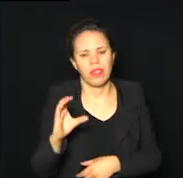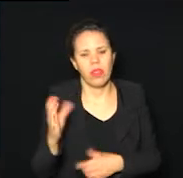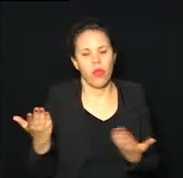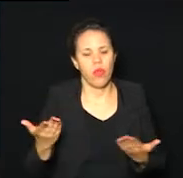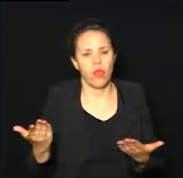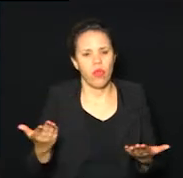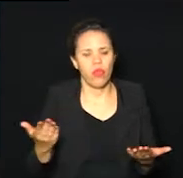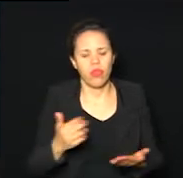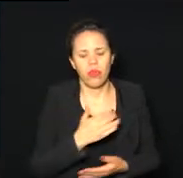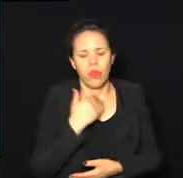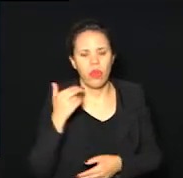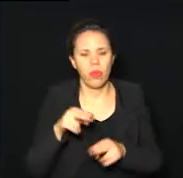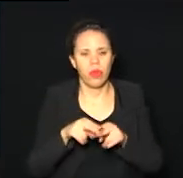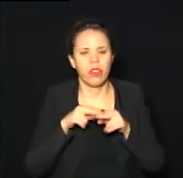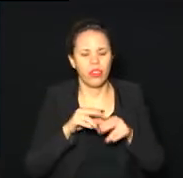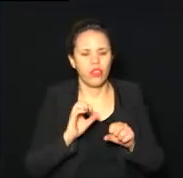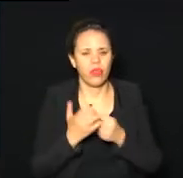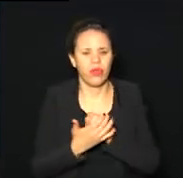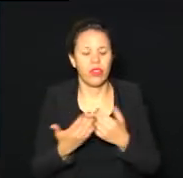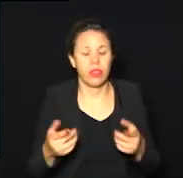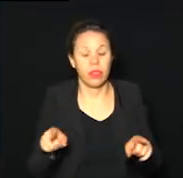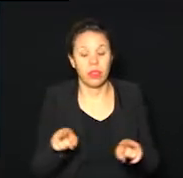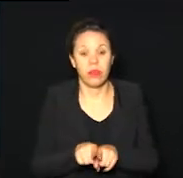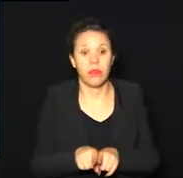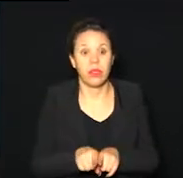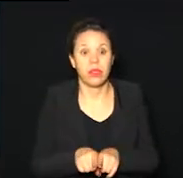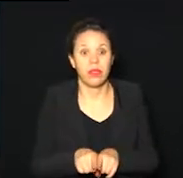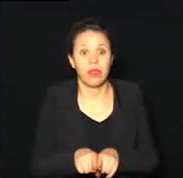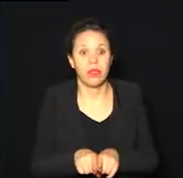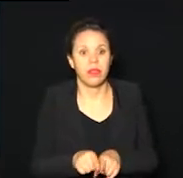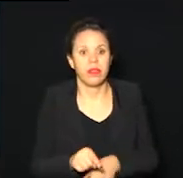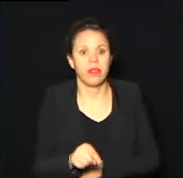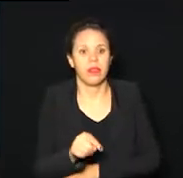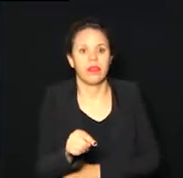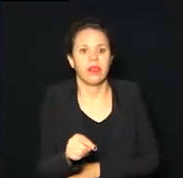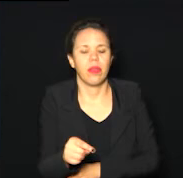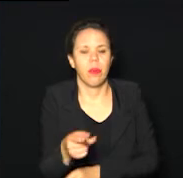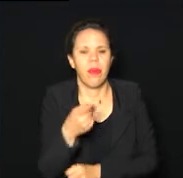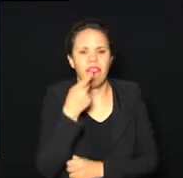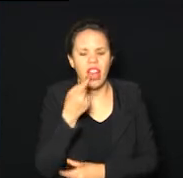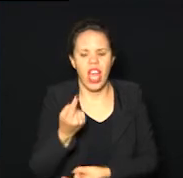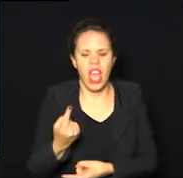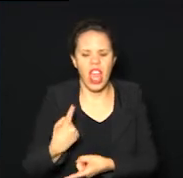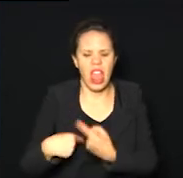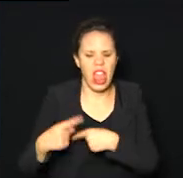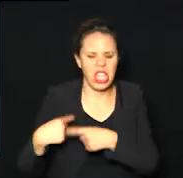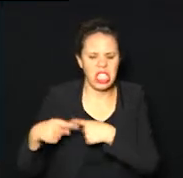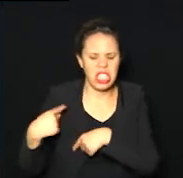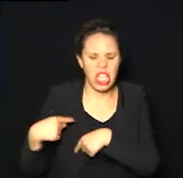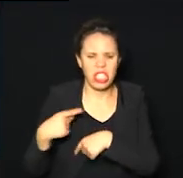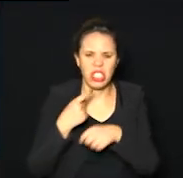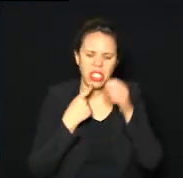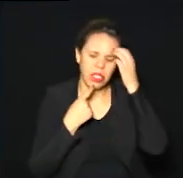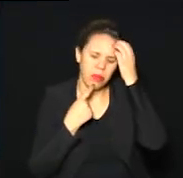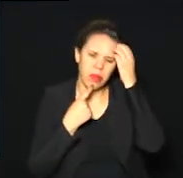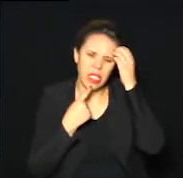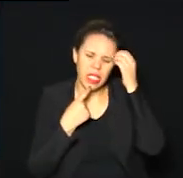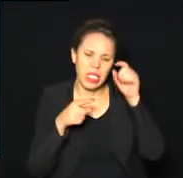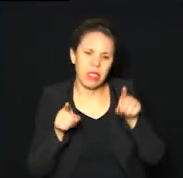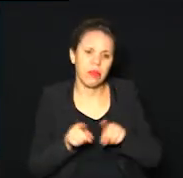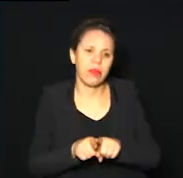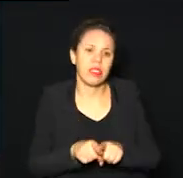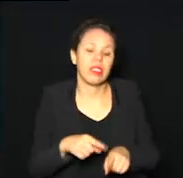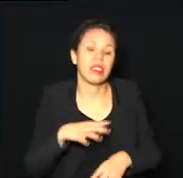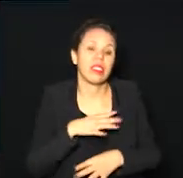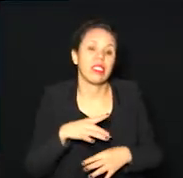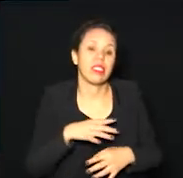hoje vítima de Covid, mas também do retrocesso de Campinas também, na pontuação aí das